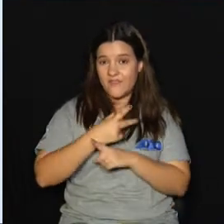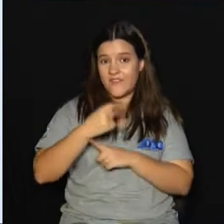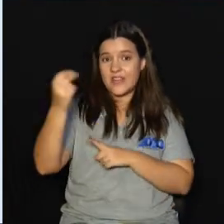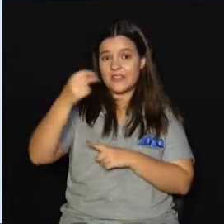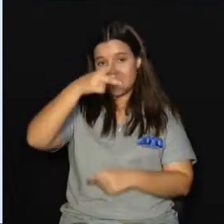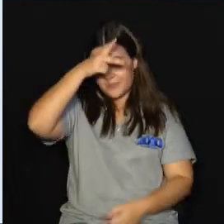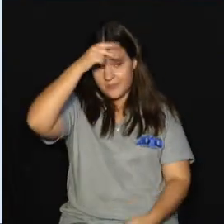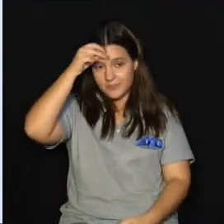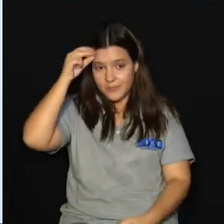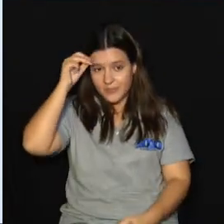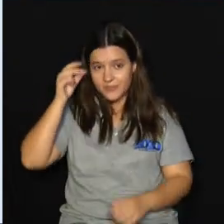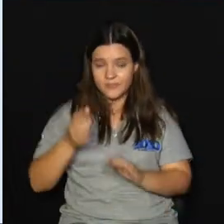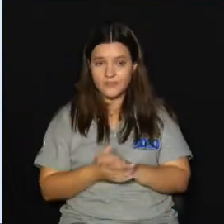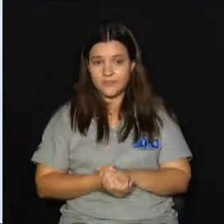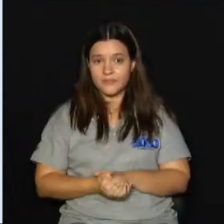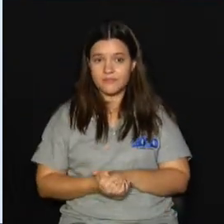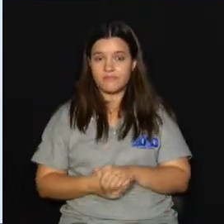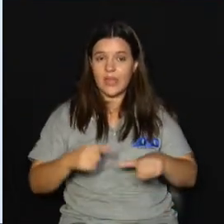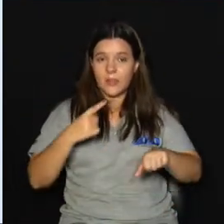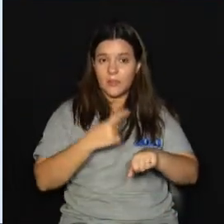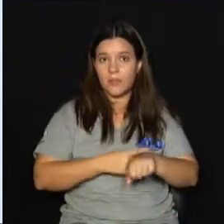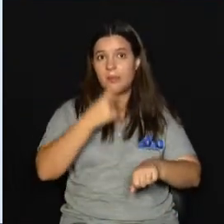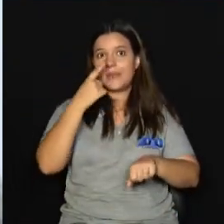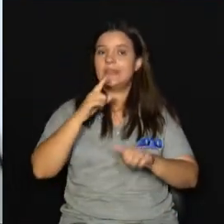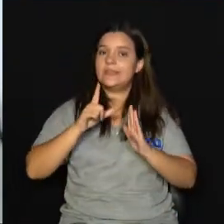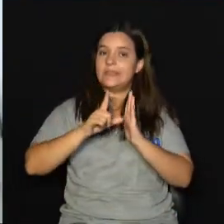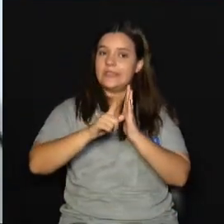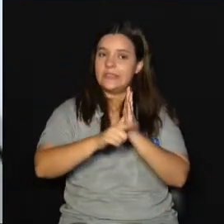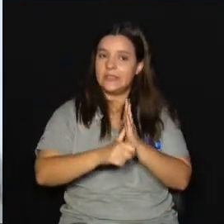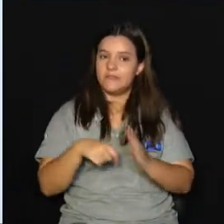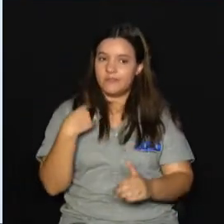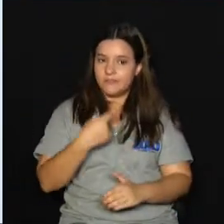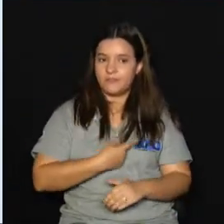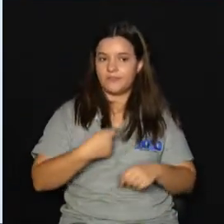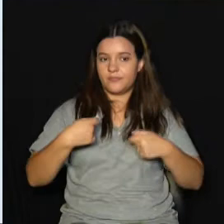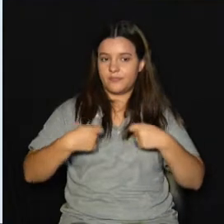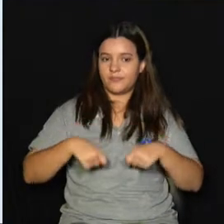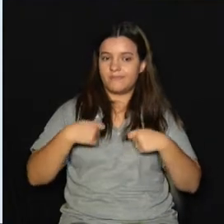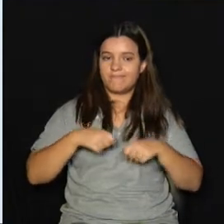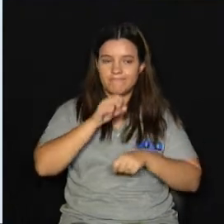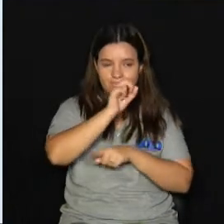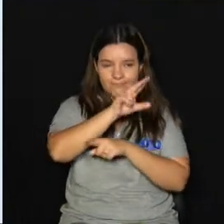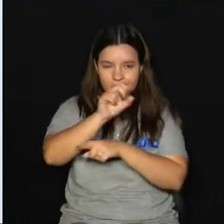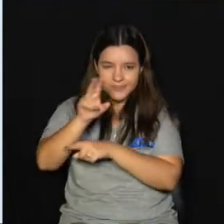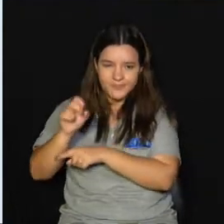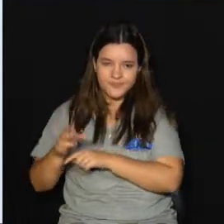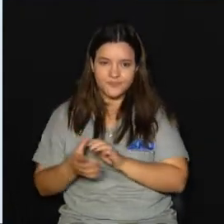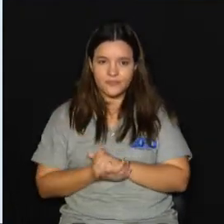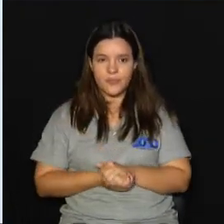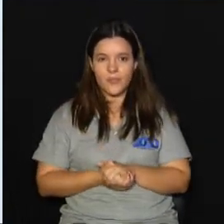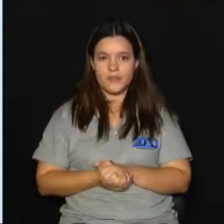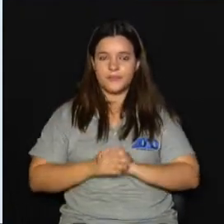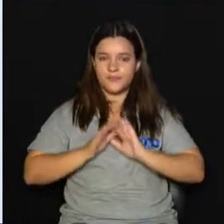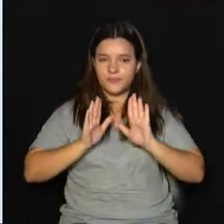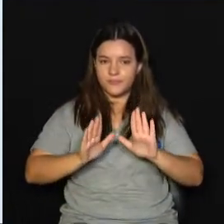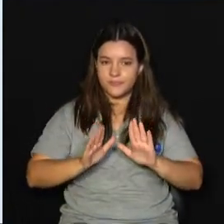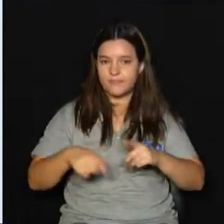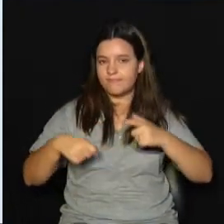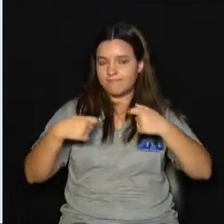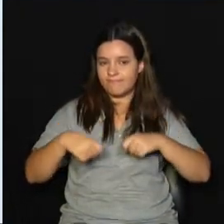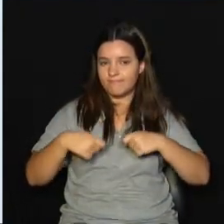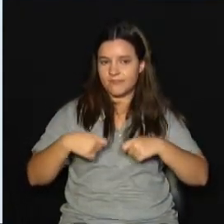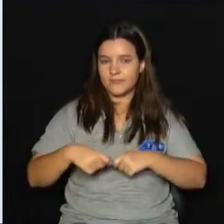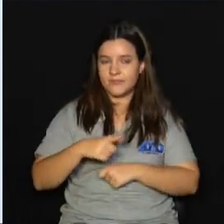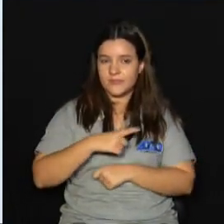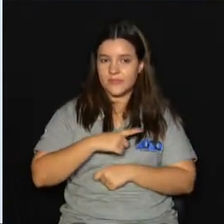né? Como eu disse, esse é um momento posterior que a gente ainda precisa verificar. De todo modo, a gente tem, assim, a